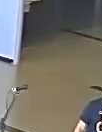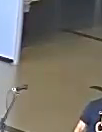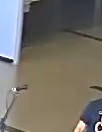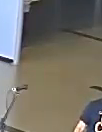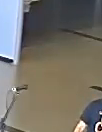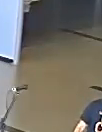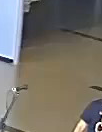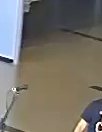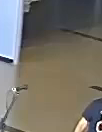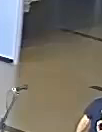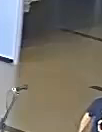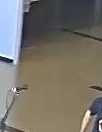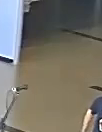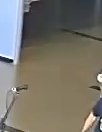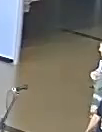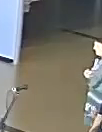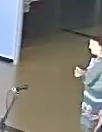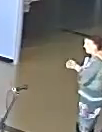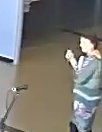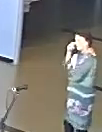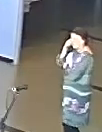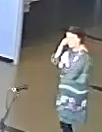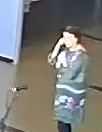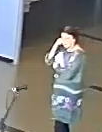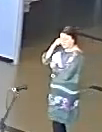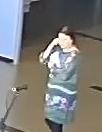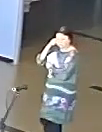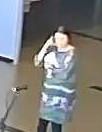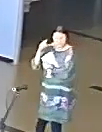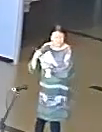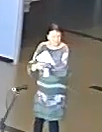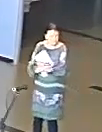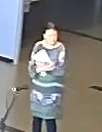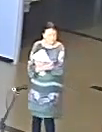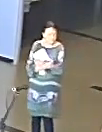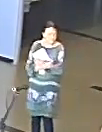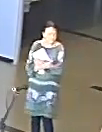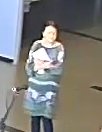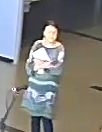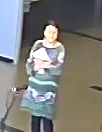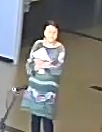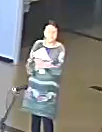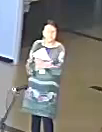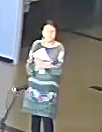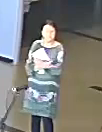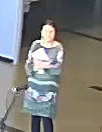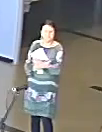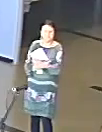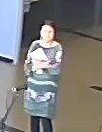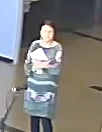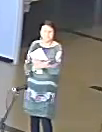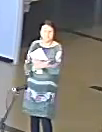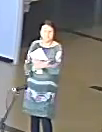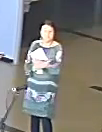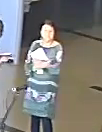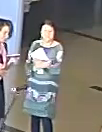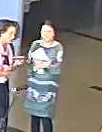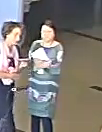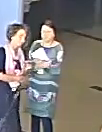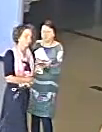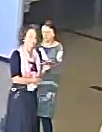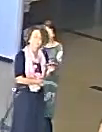eh um percentual grande não tem o transporte intermunicipal dentro do município mas que acabam usando